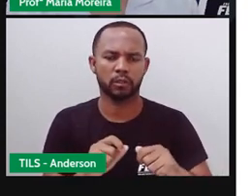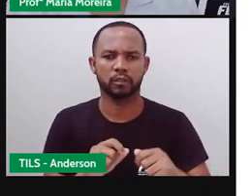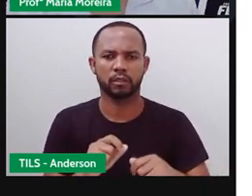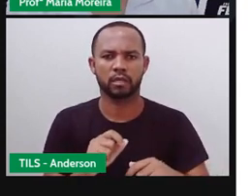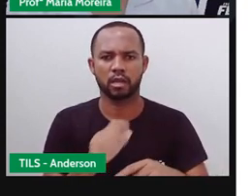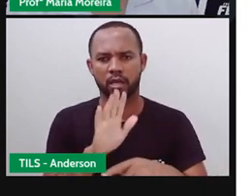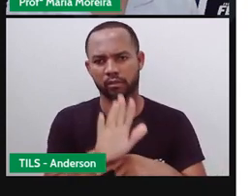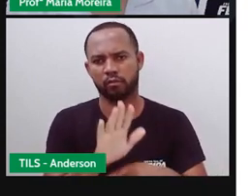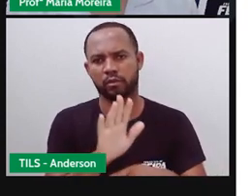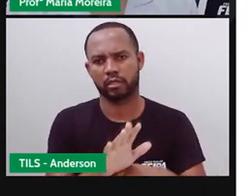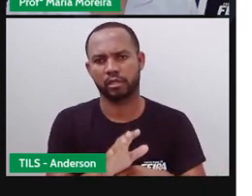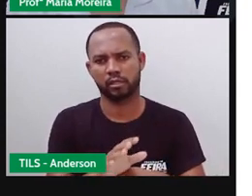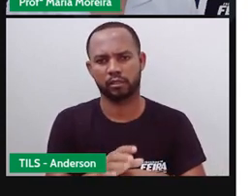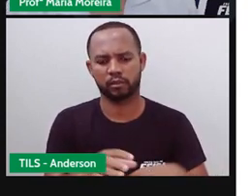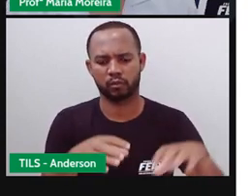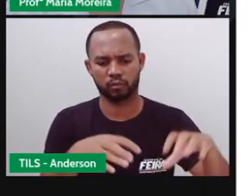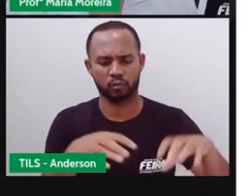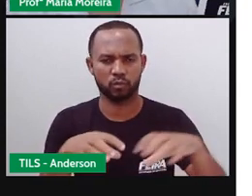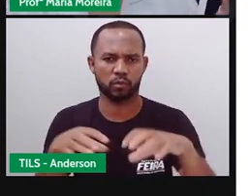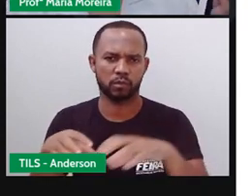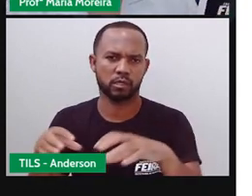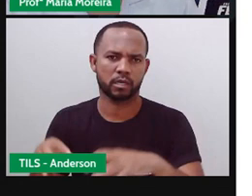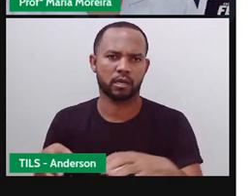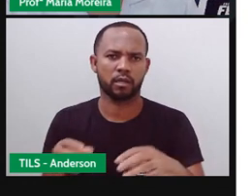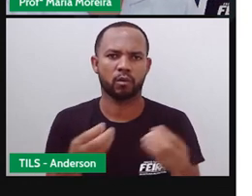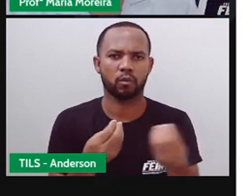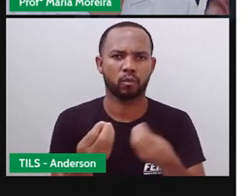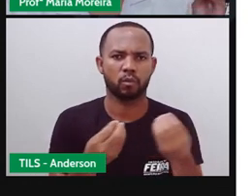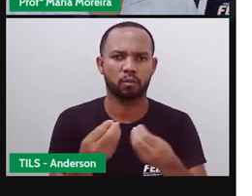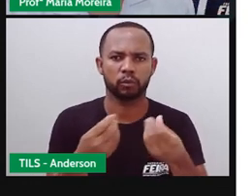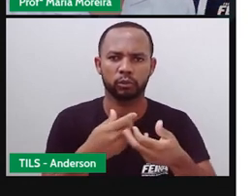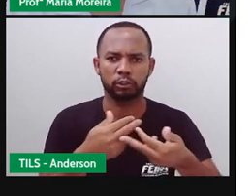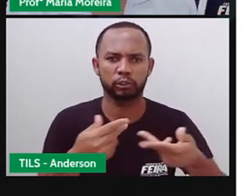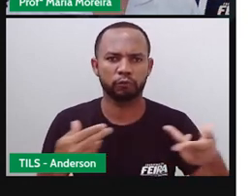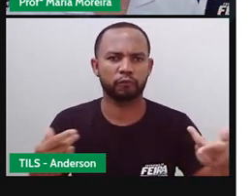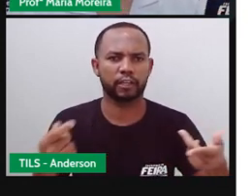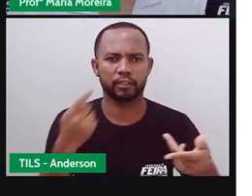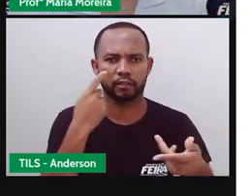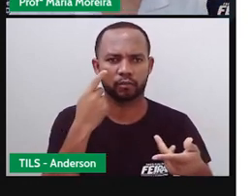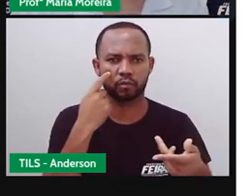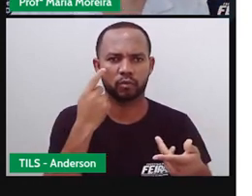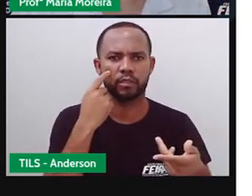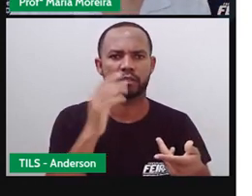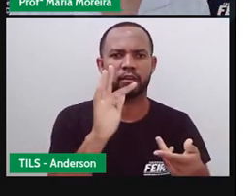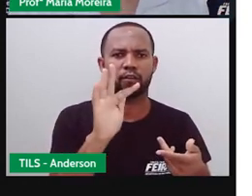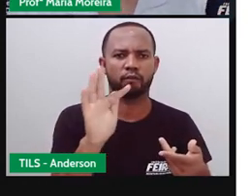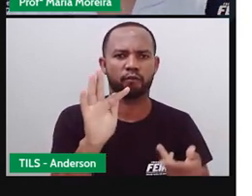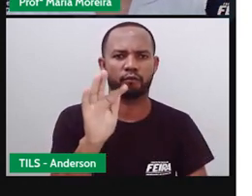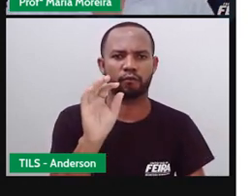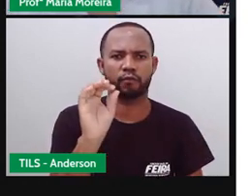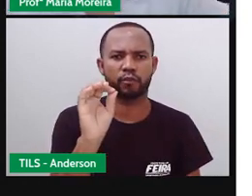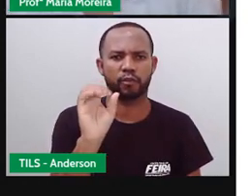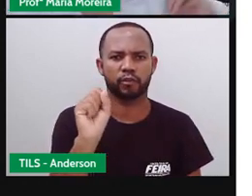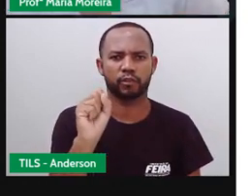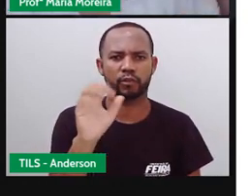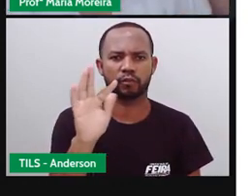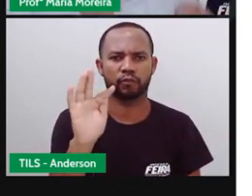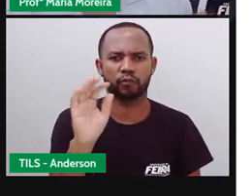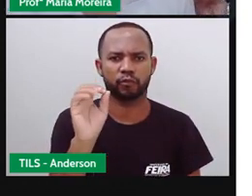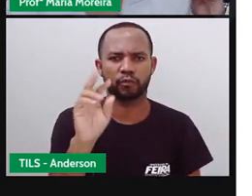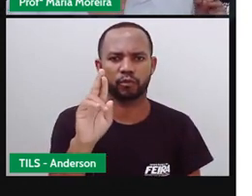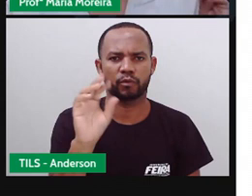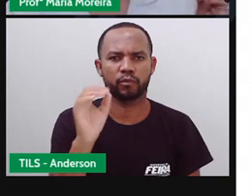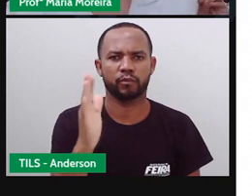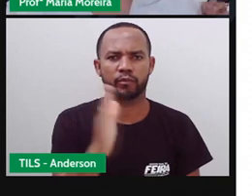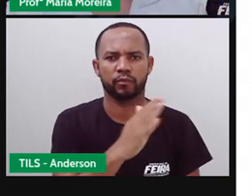um excelente concentração de fósforo Nitrato e potássio não sei o que é isso tudo isso aí sabe o que que é tão